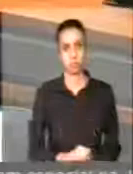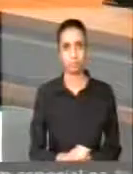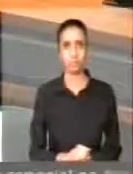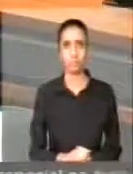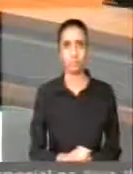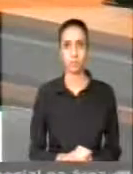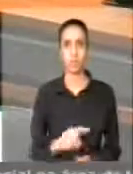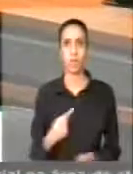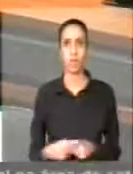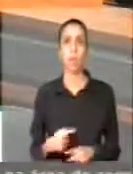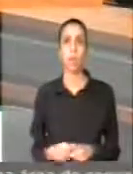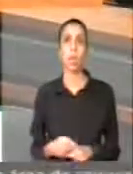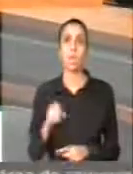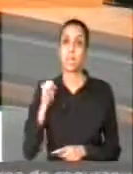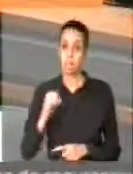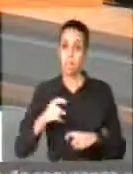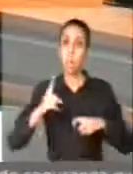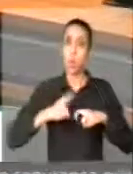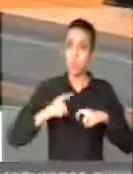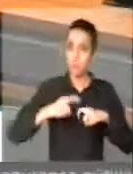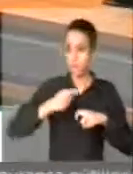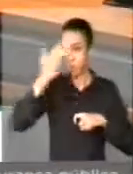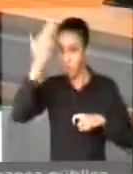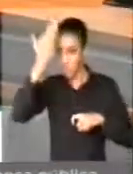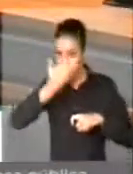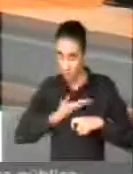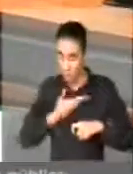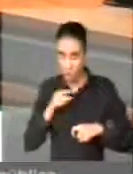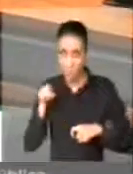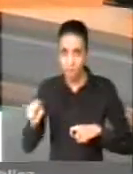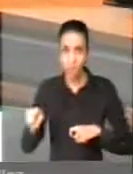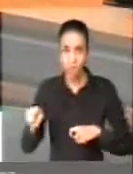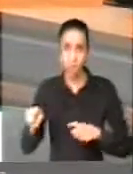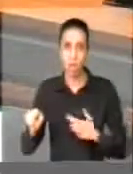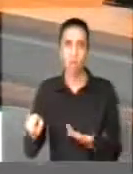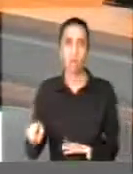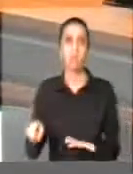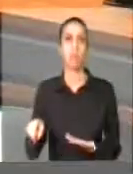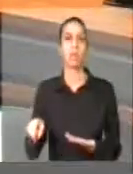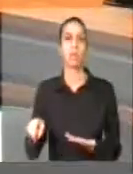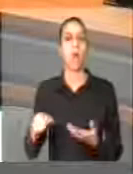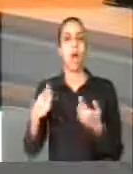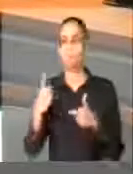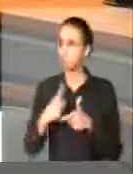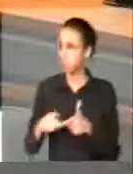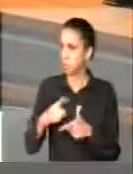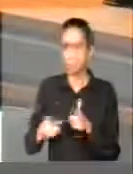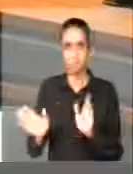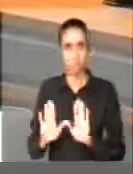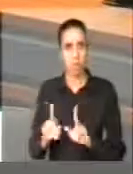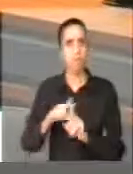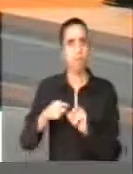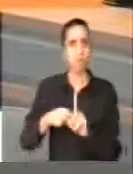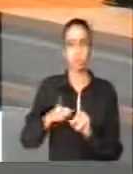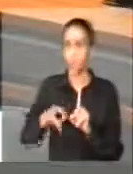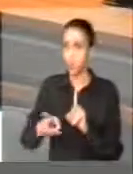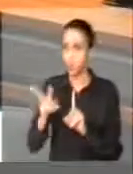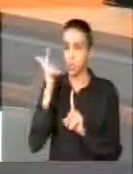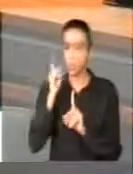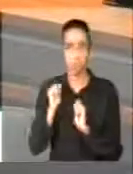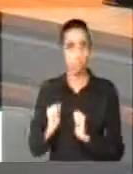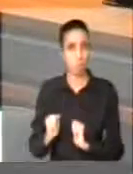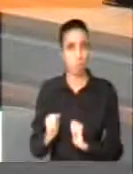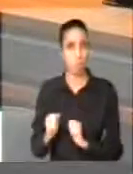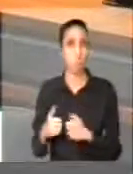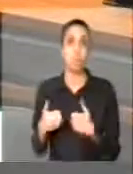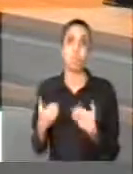porque desde que o médico ateste que aquela atividade insalubre não afeta a gestação, nem traga nenhum risco,